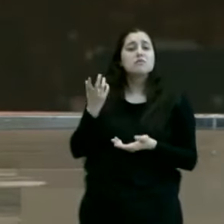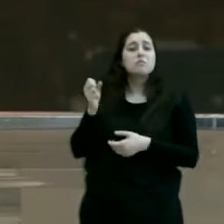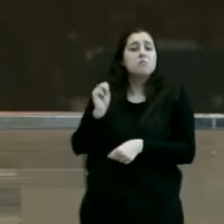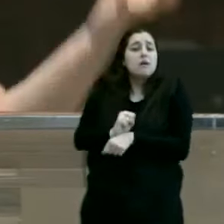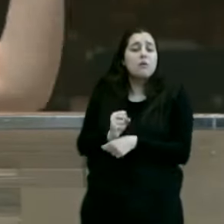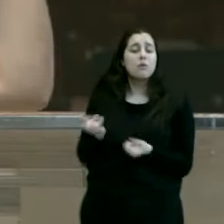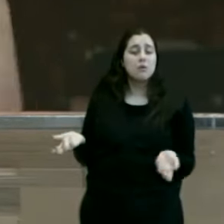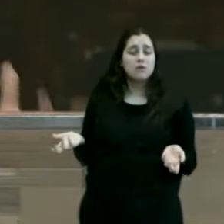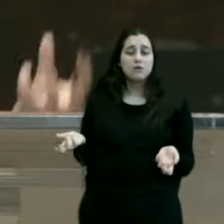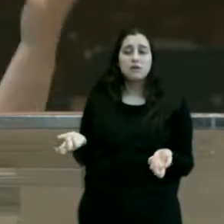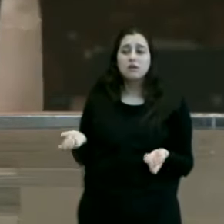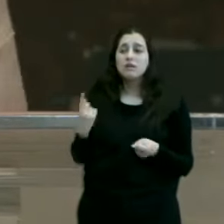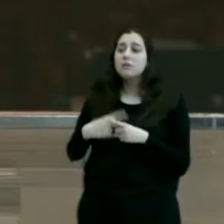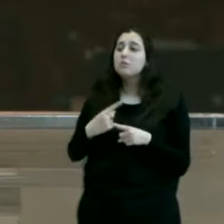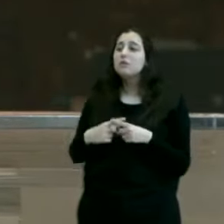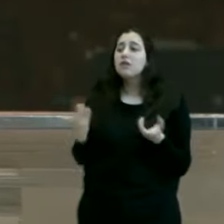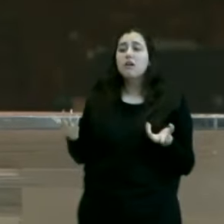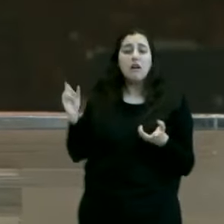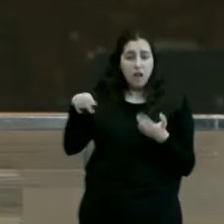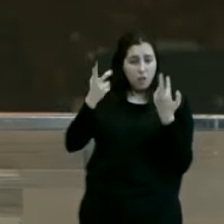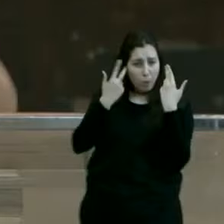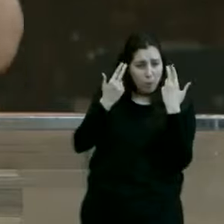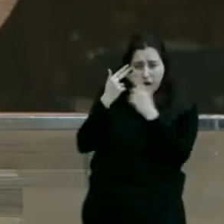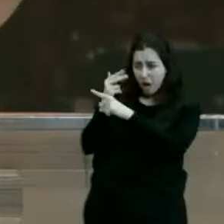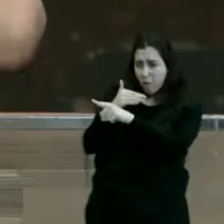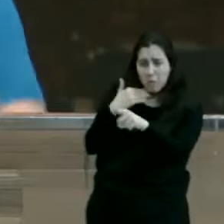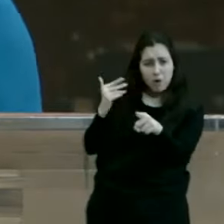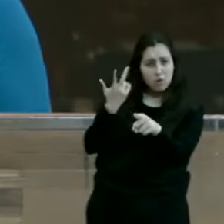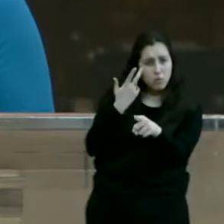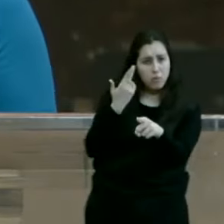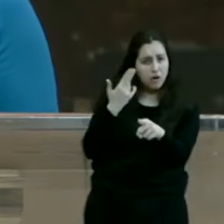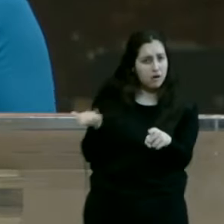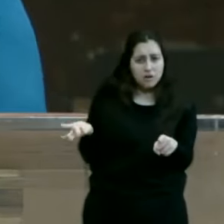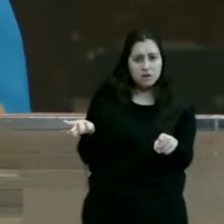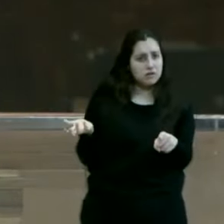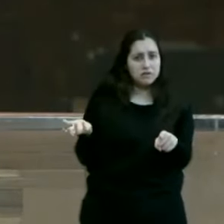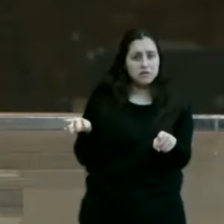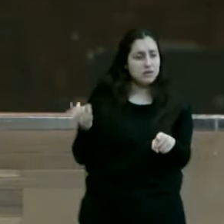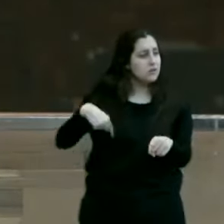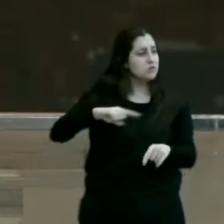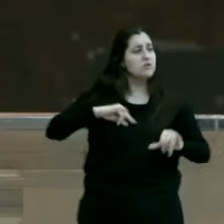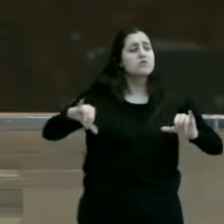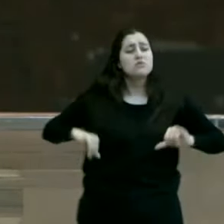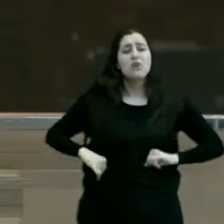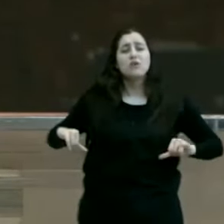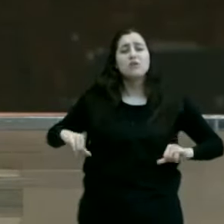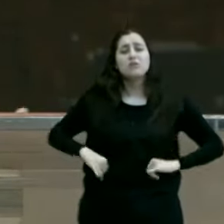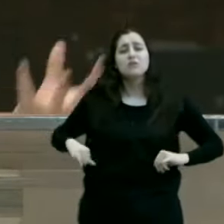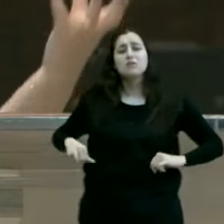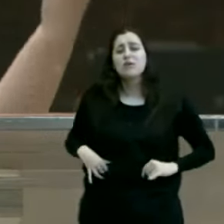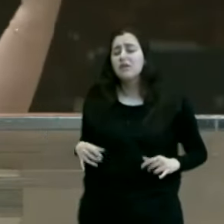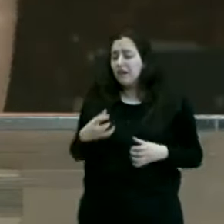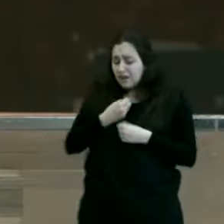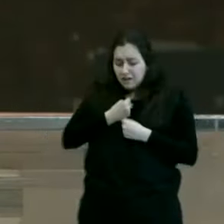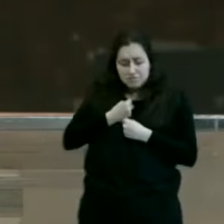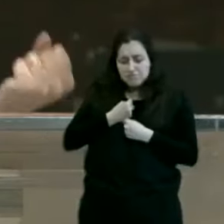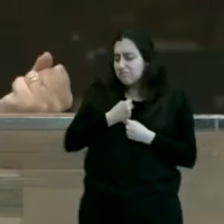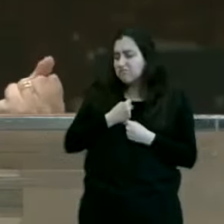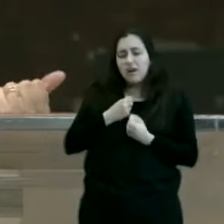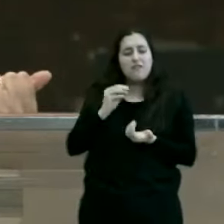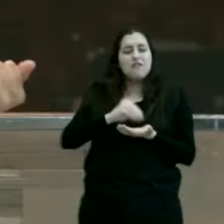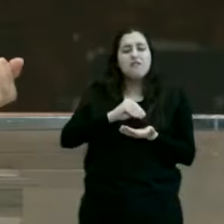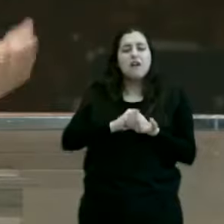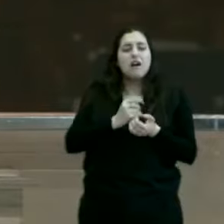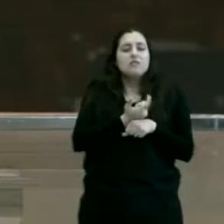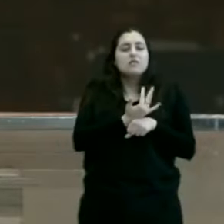chorar, porque parece que é normal. Parece que é tanto sofrimento que o nosso coração perdeu o